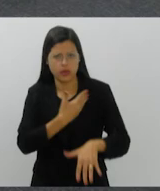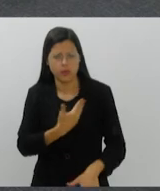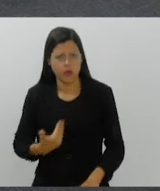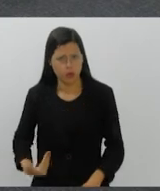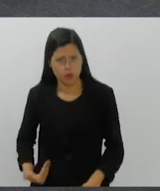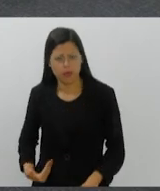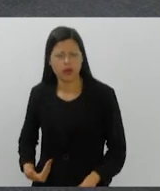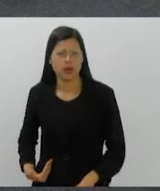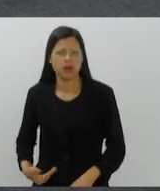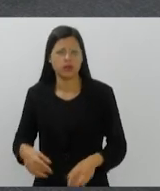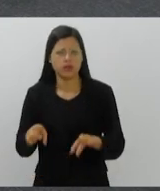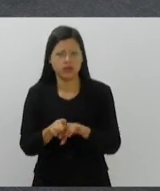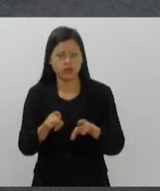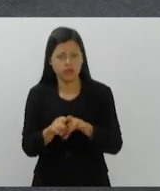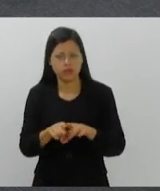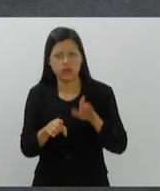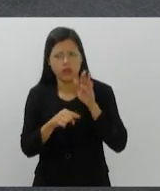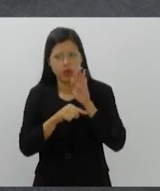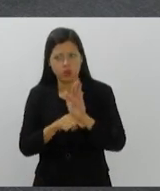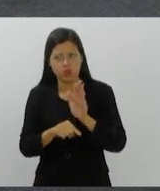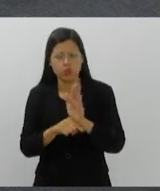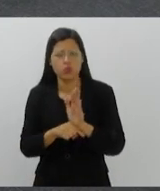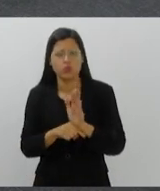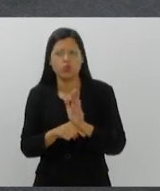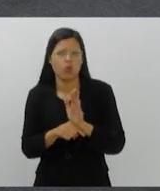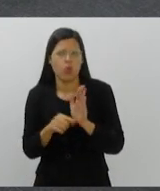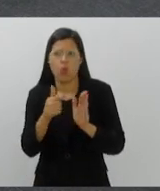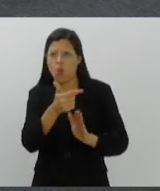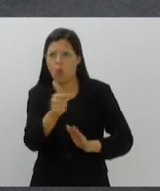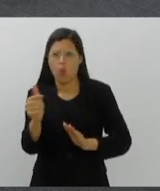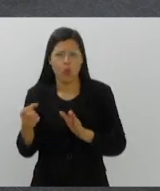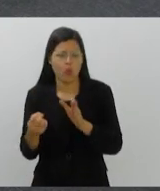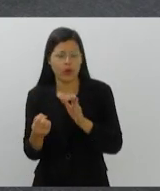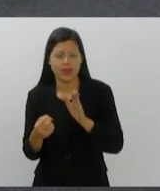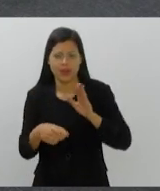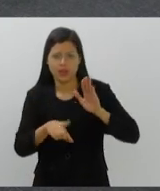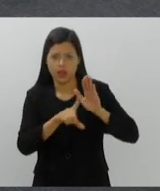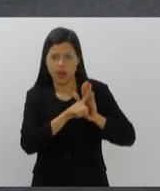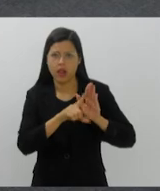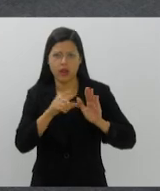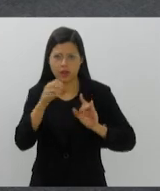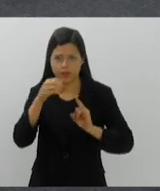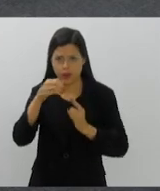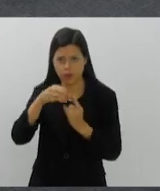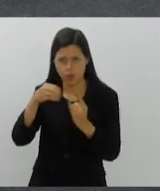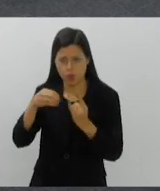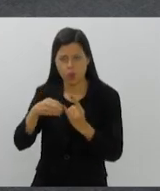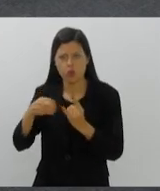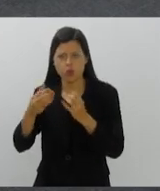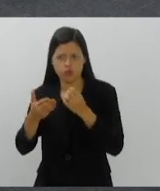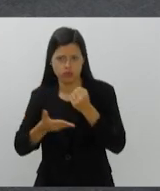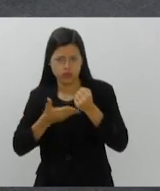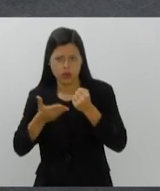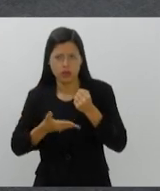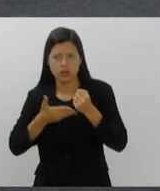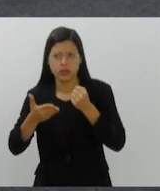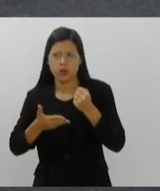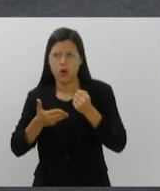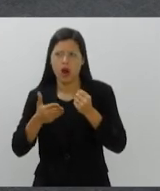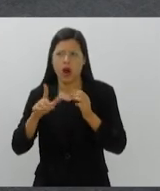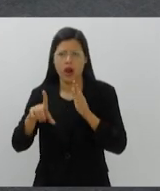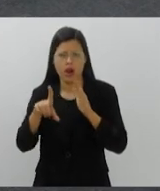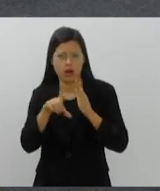ela também ajudou outras leis que a Fiocruz fundamentou, como a lei do banimento do